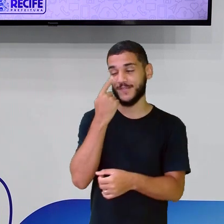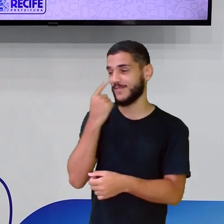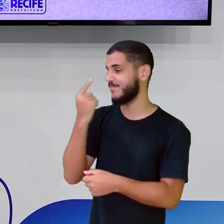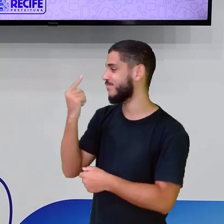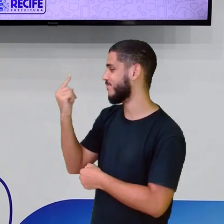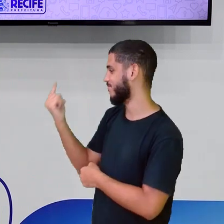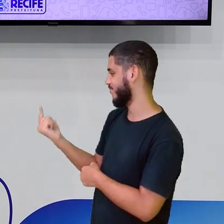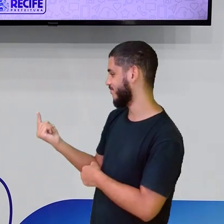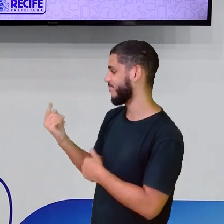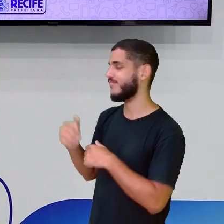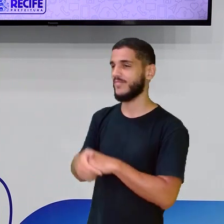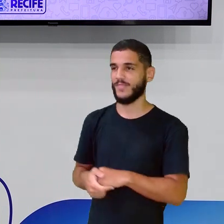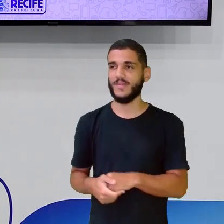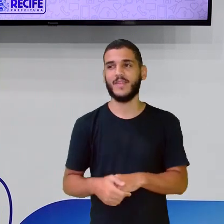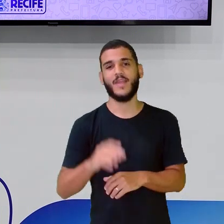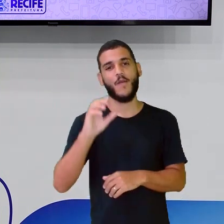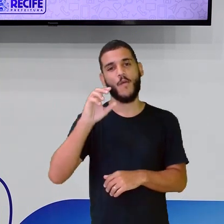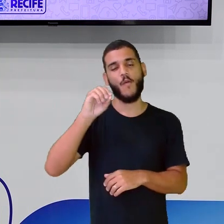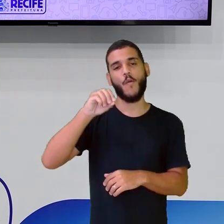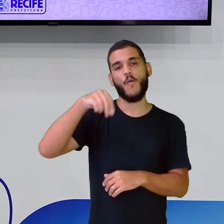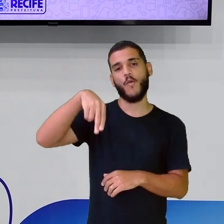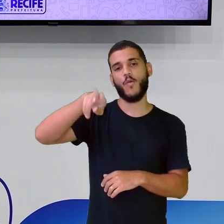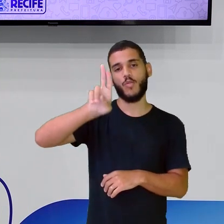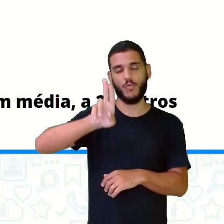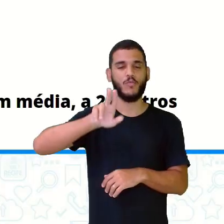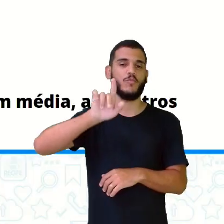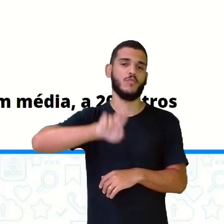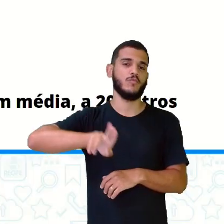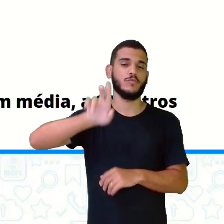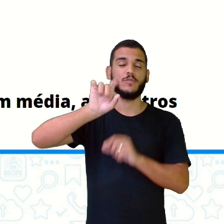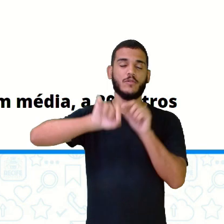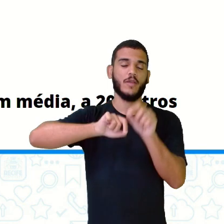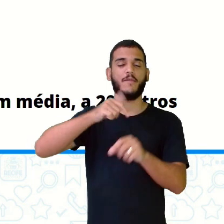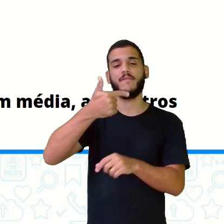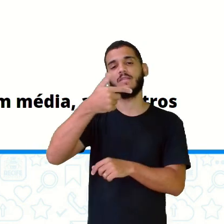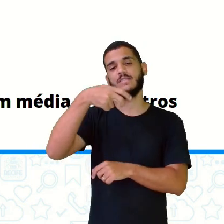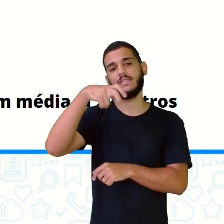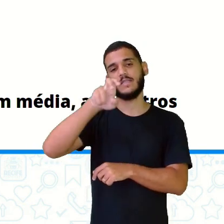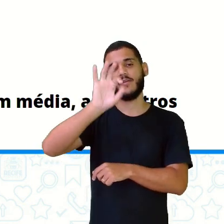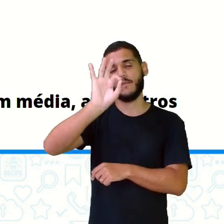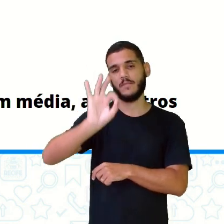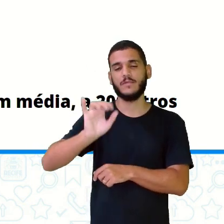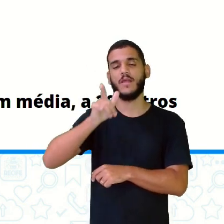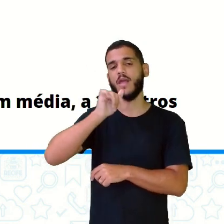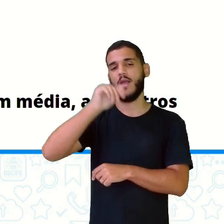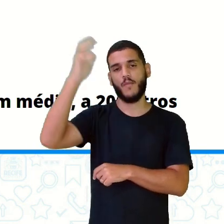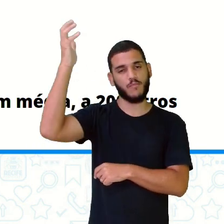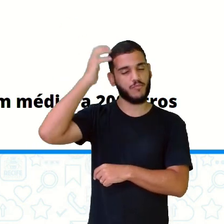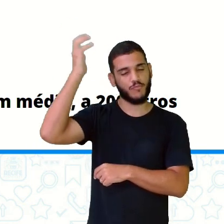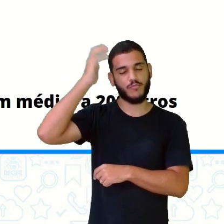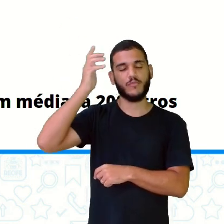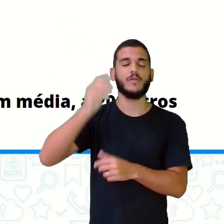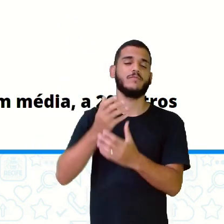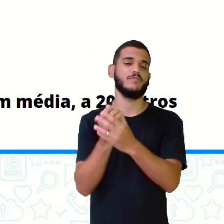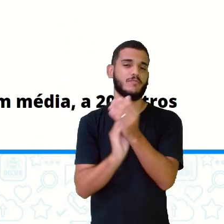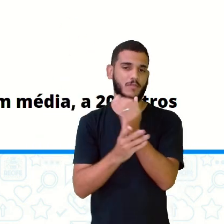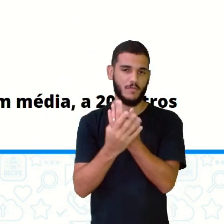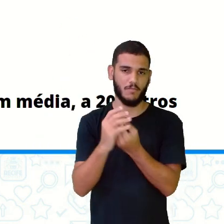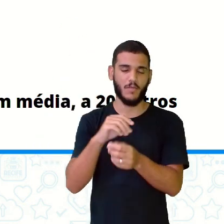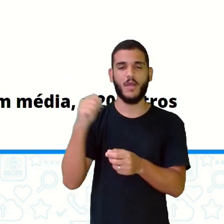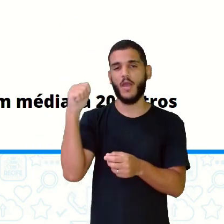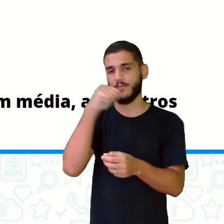acordo com a ONU, né? 25% da água são para tomar banho, lavar mãos e